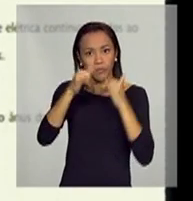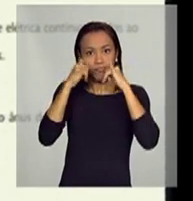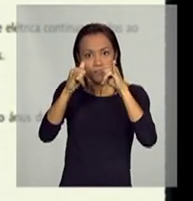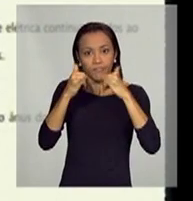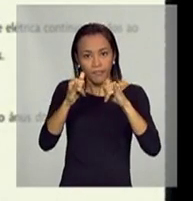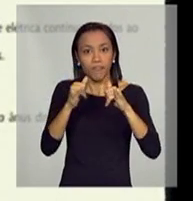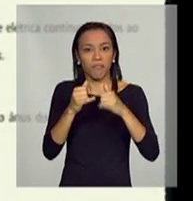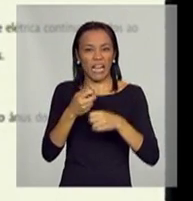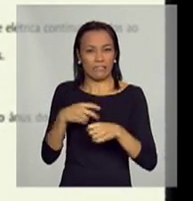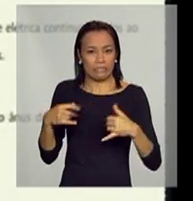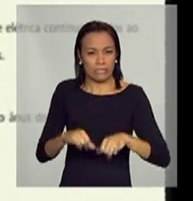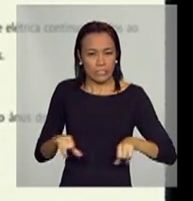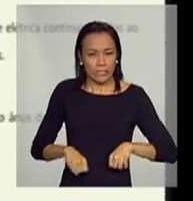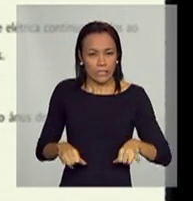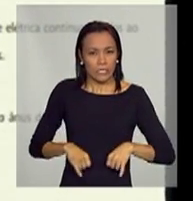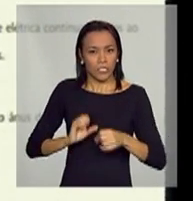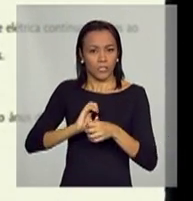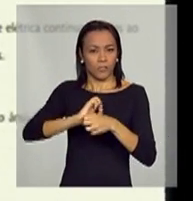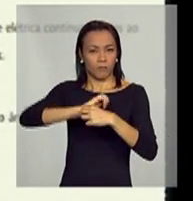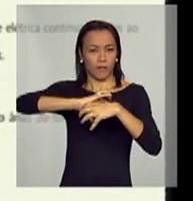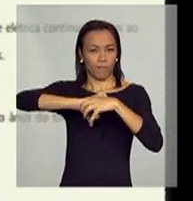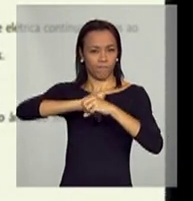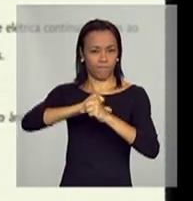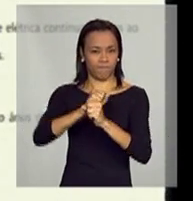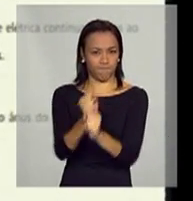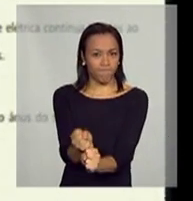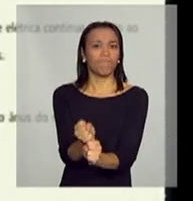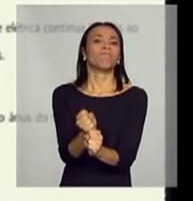Essa tortura, churrasquinho, que é um negócio terrível,